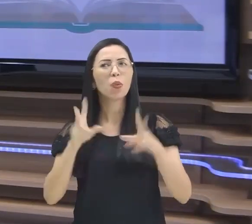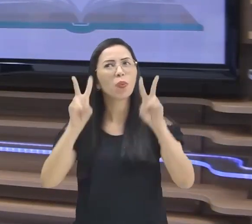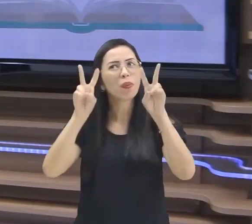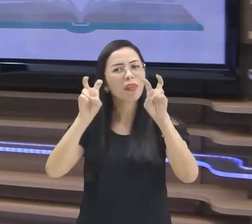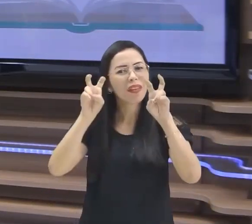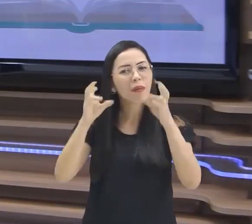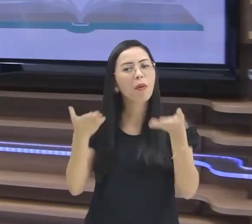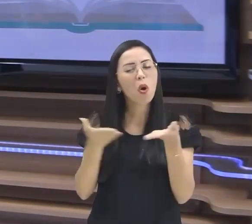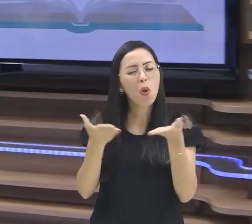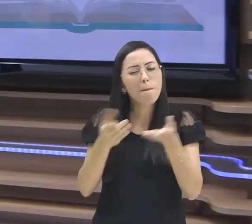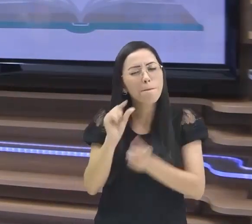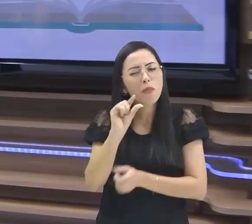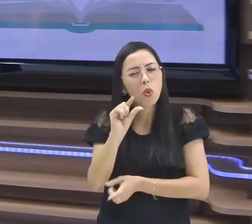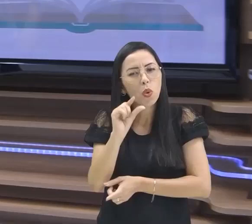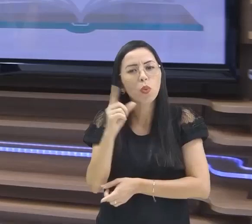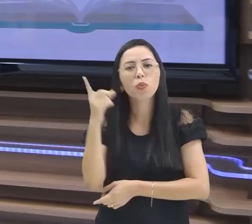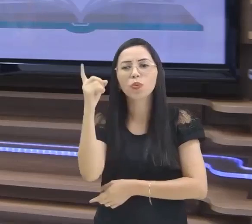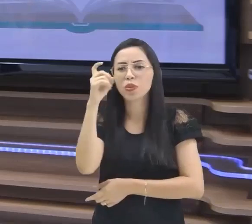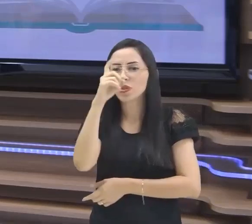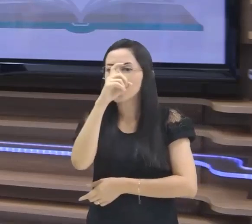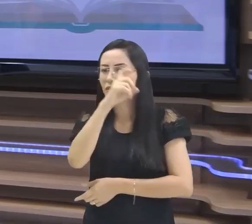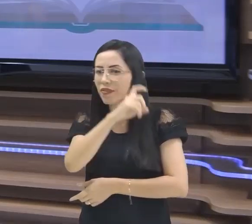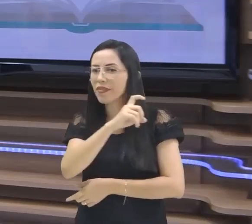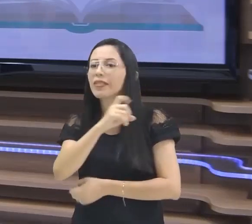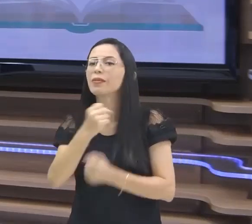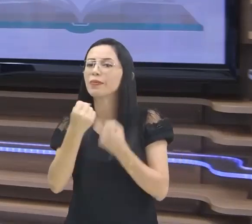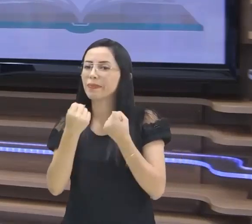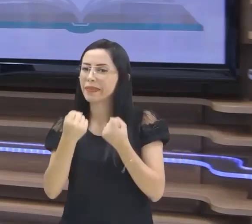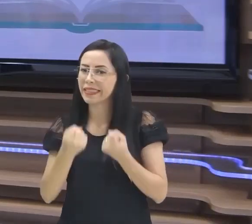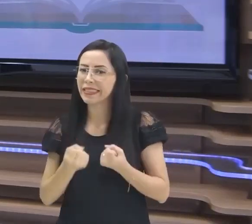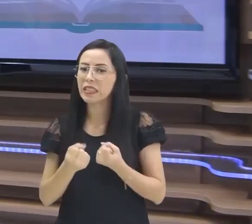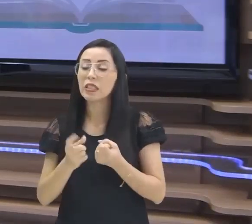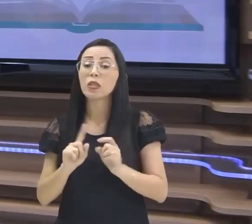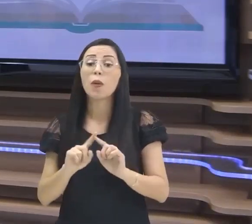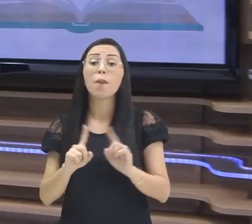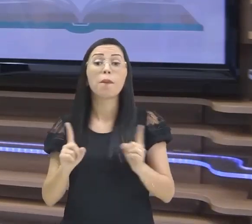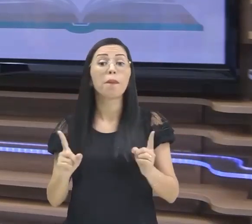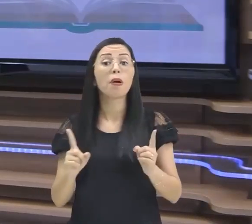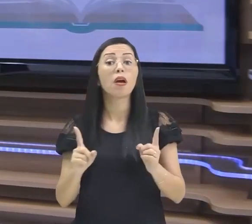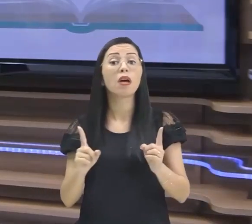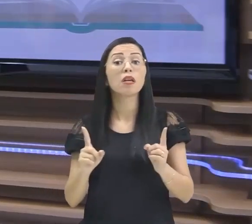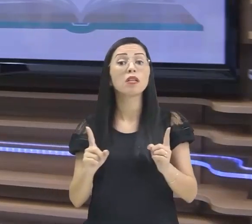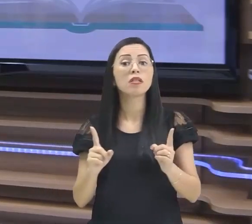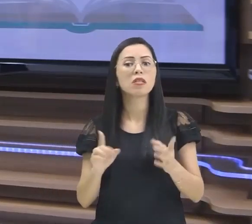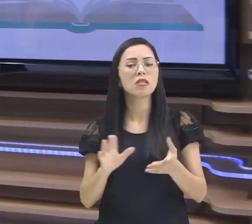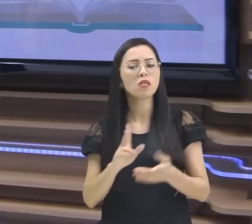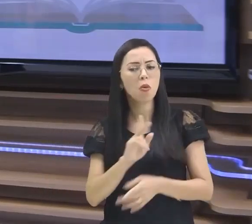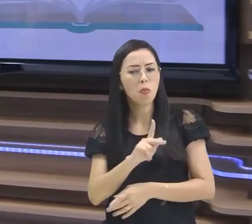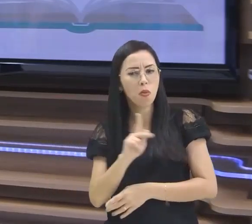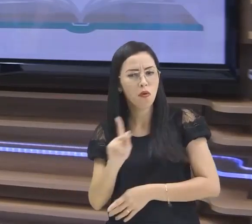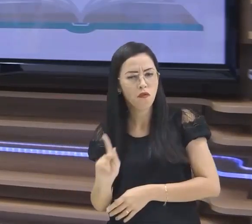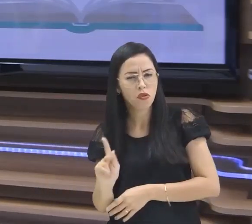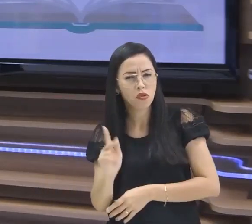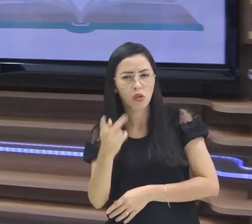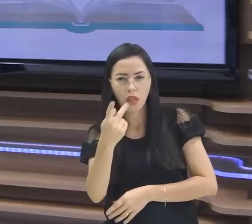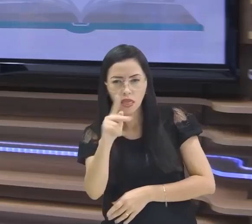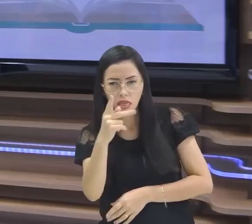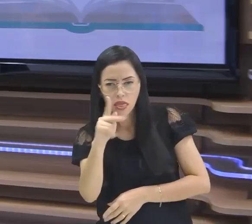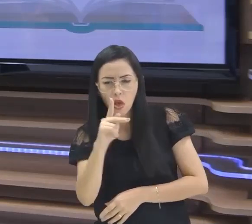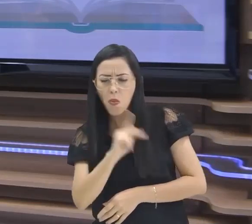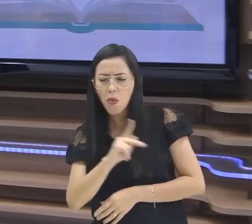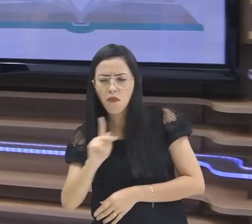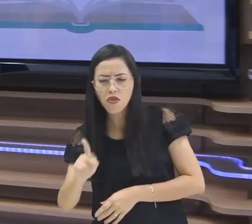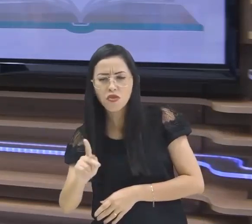né? Ou seja, difícil de entender, mas o professor de vocês vai trabalhar mais isso